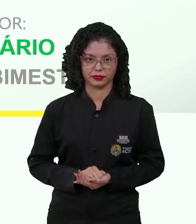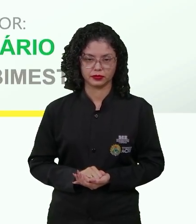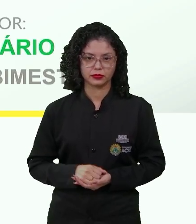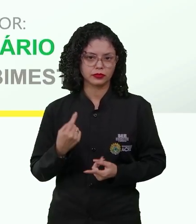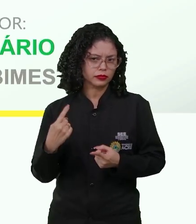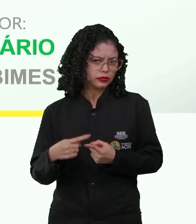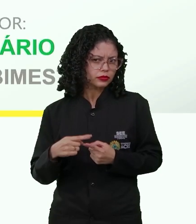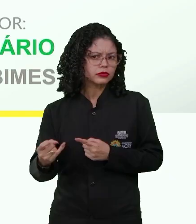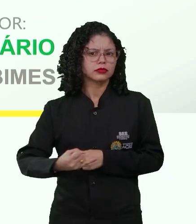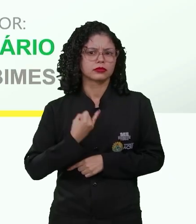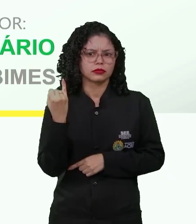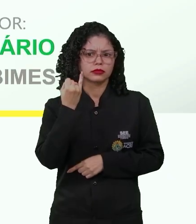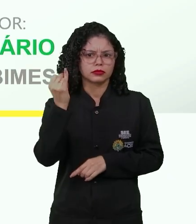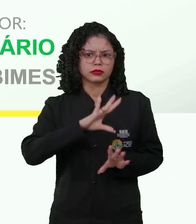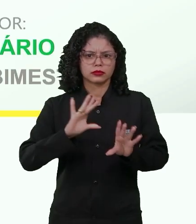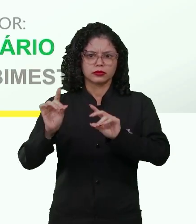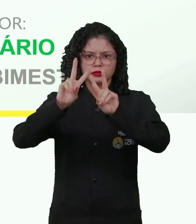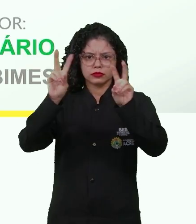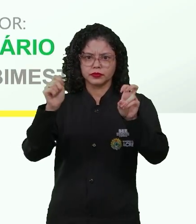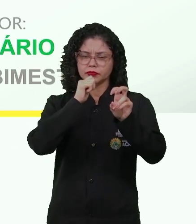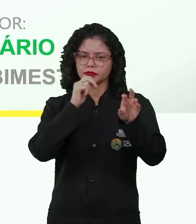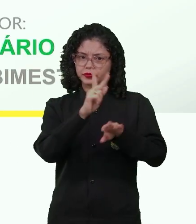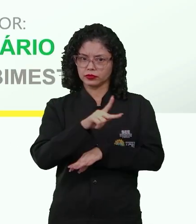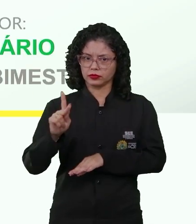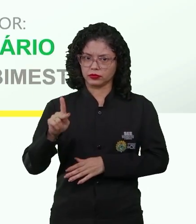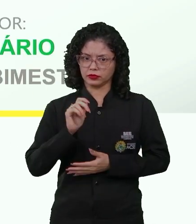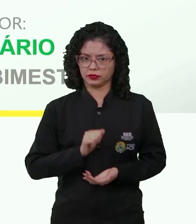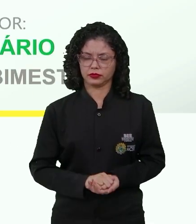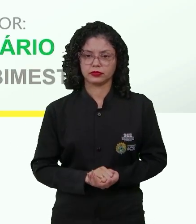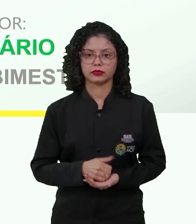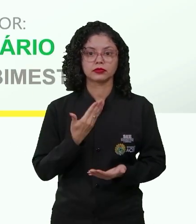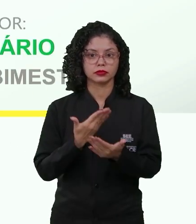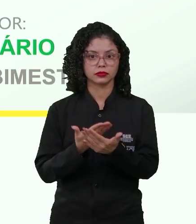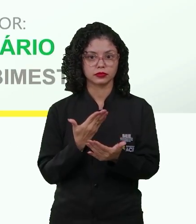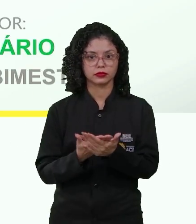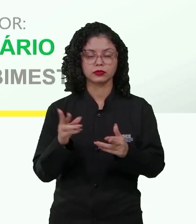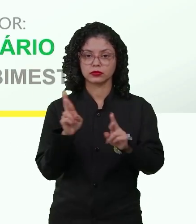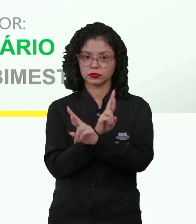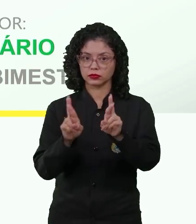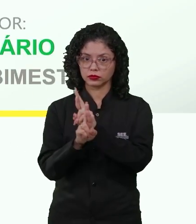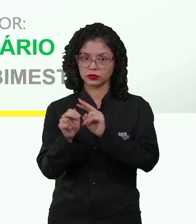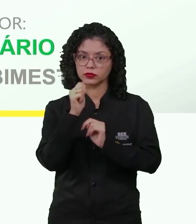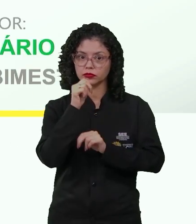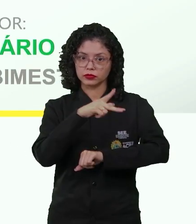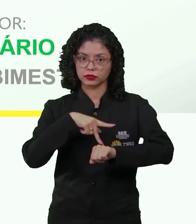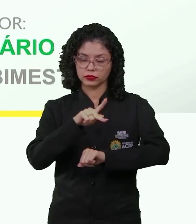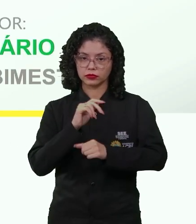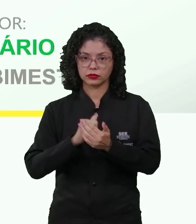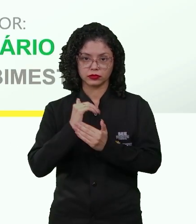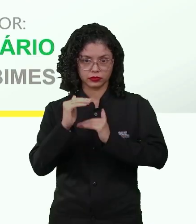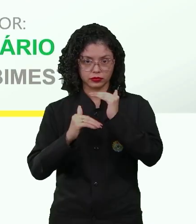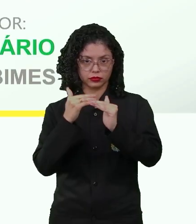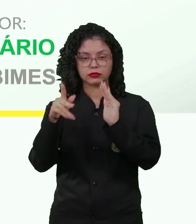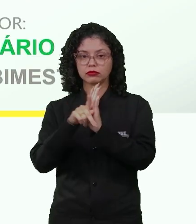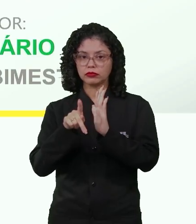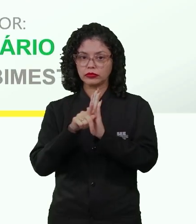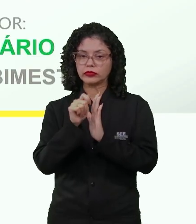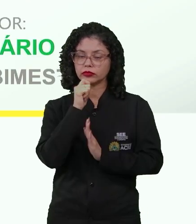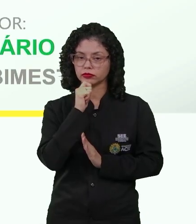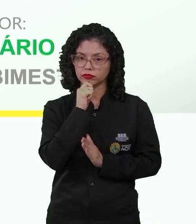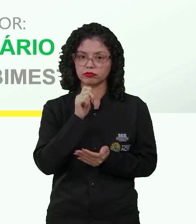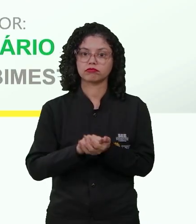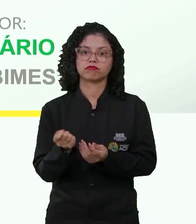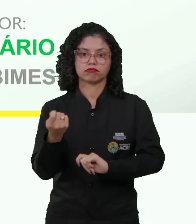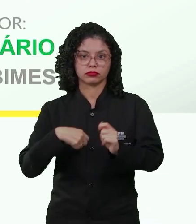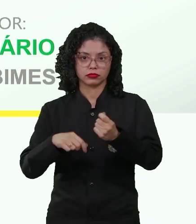Por que é importante tratar esse assunto, professor? Estudar essa relação entre os países em desenvolvimento e